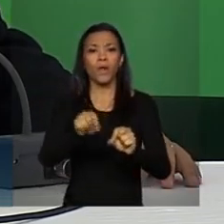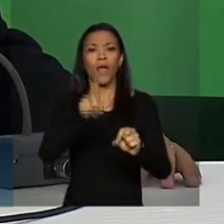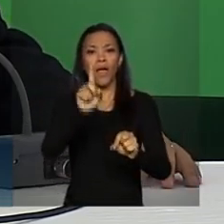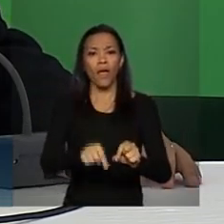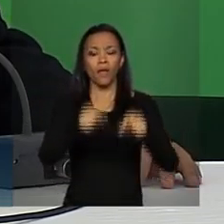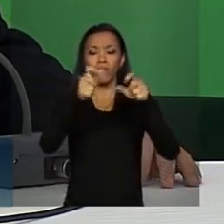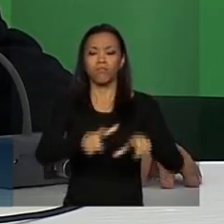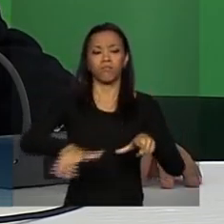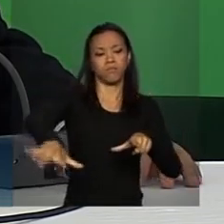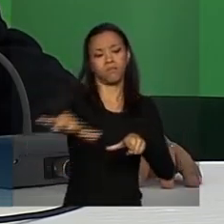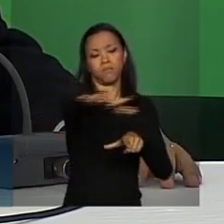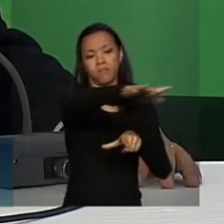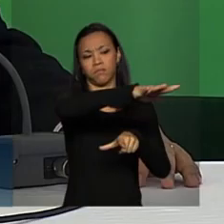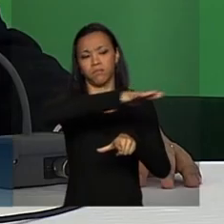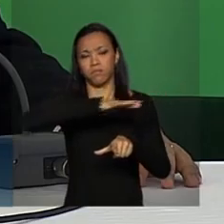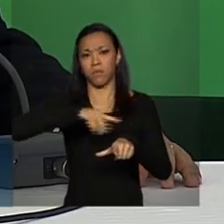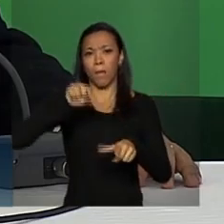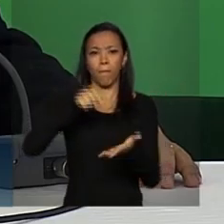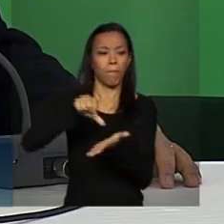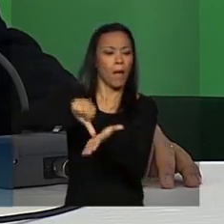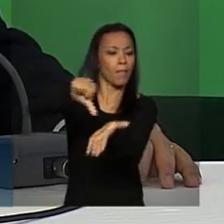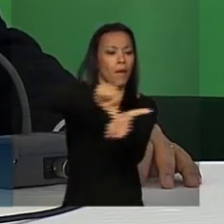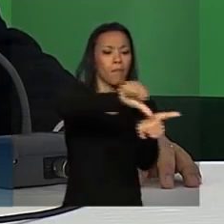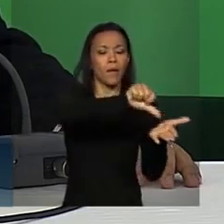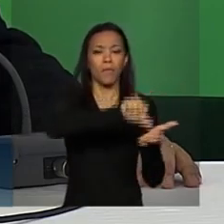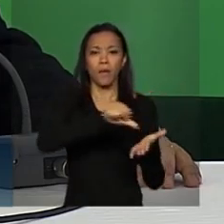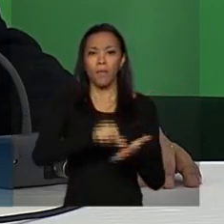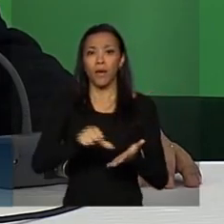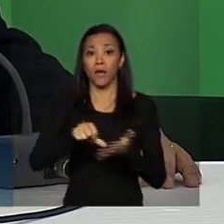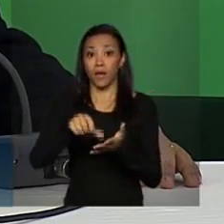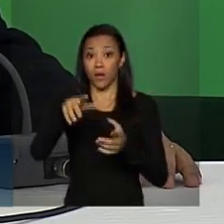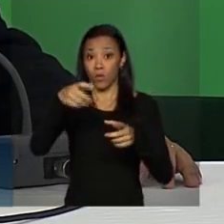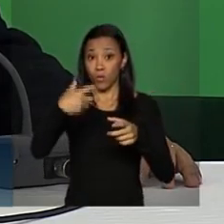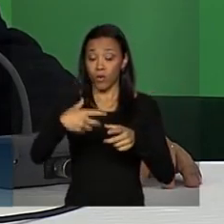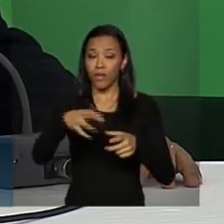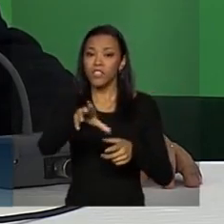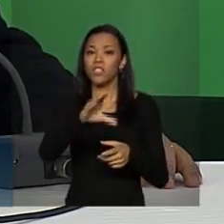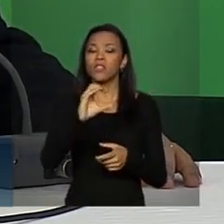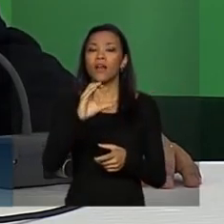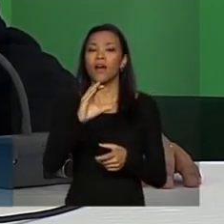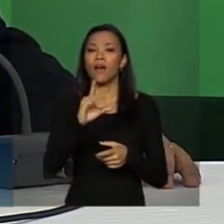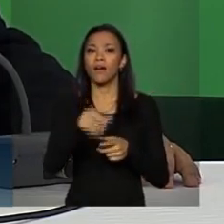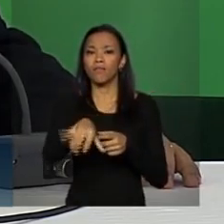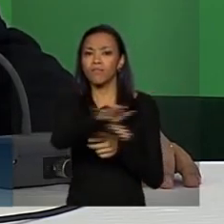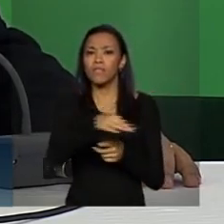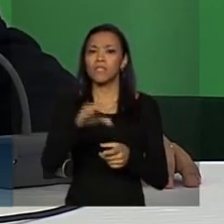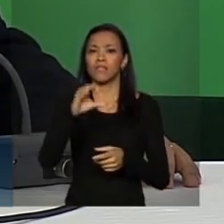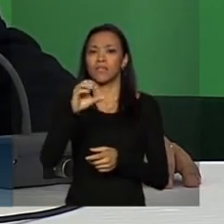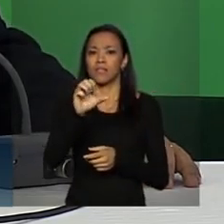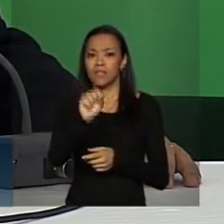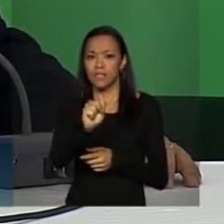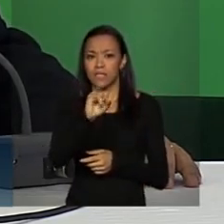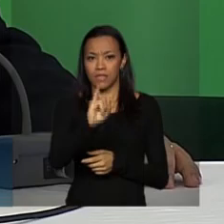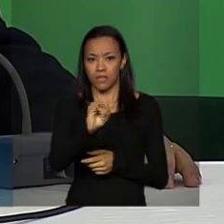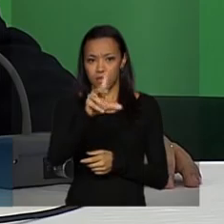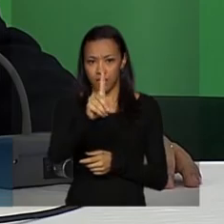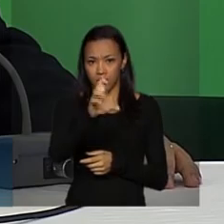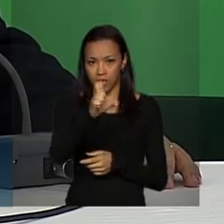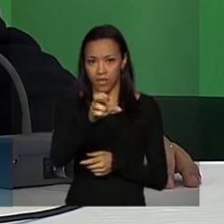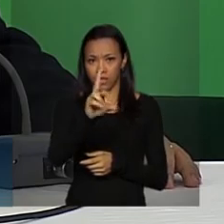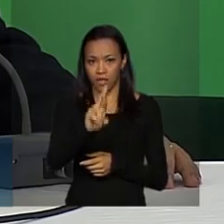complexo siderúrgico da Gerdau, no estado de Hidalgo, no México. Esse segundo projeto se eleva